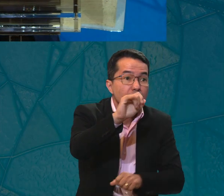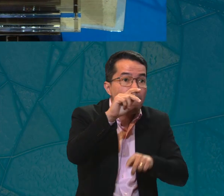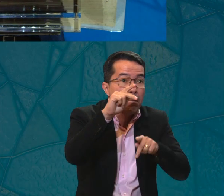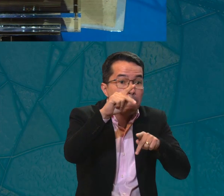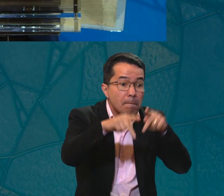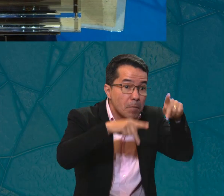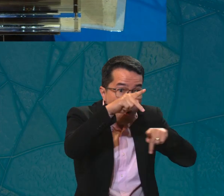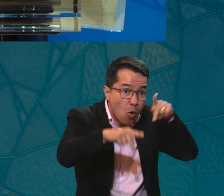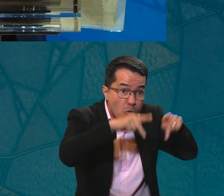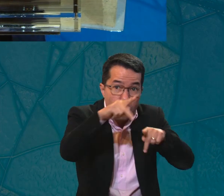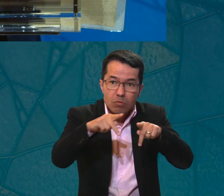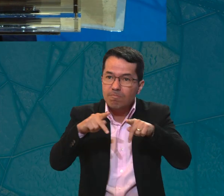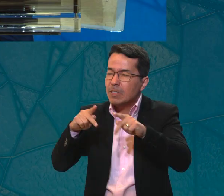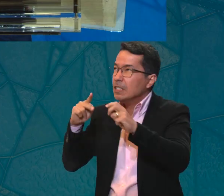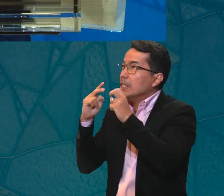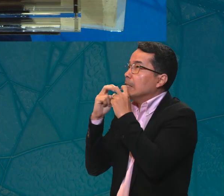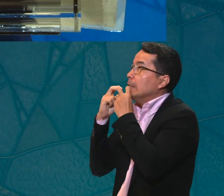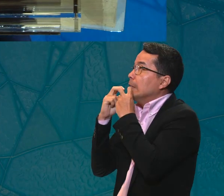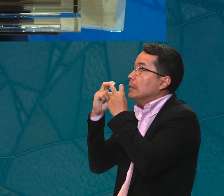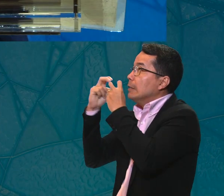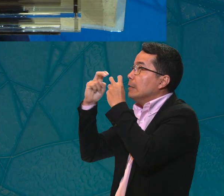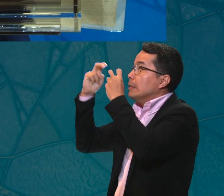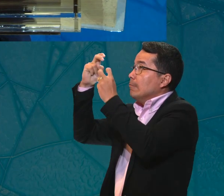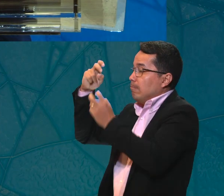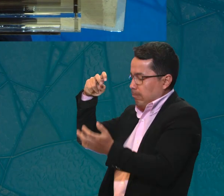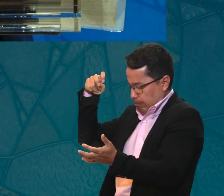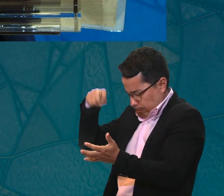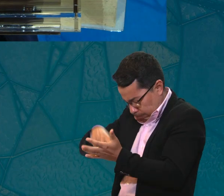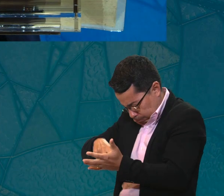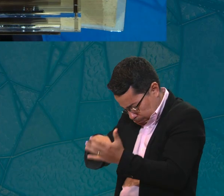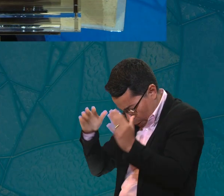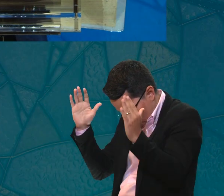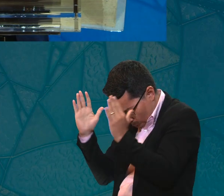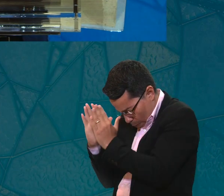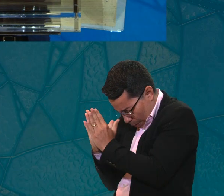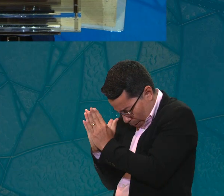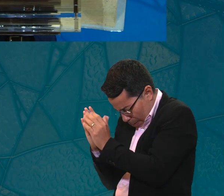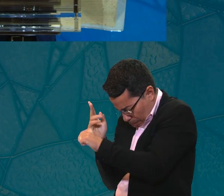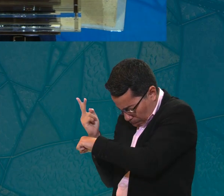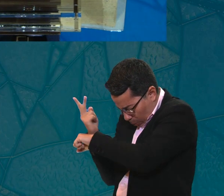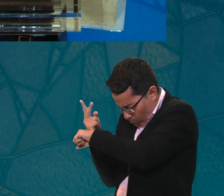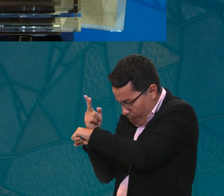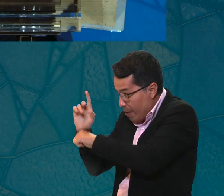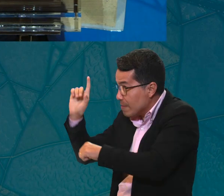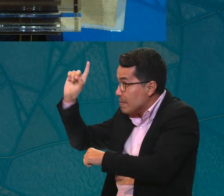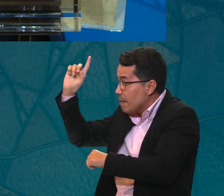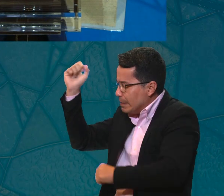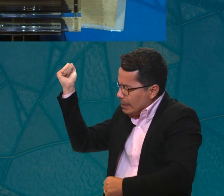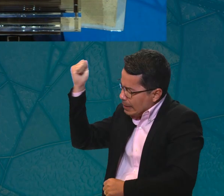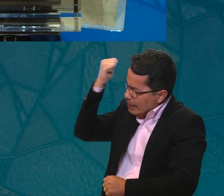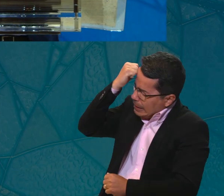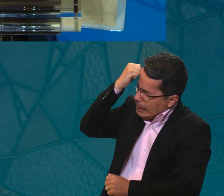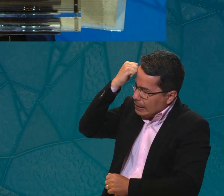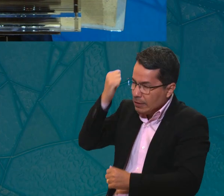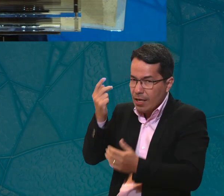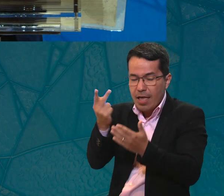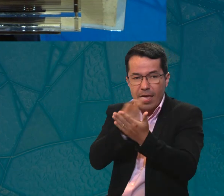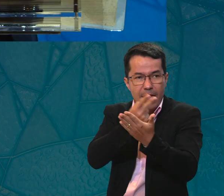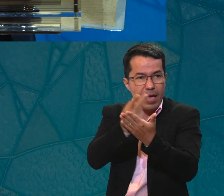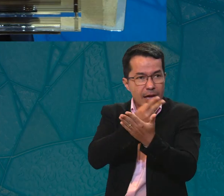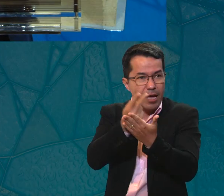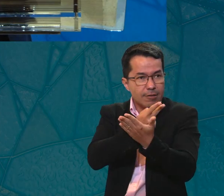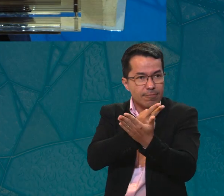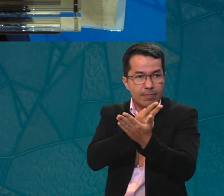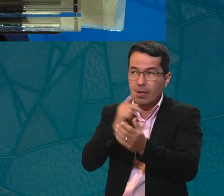que se chama pelo meu nome, se humilhar e orar e buscar a minha face, e se arrepender dos seus maus